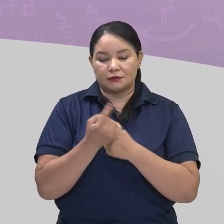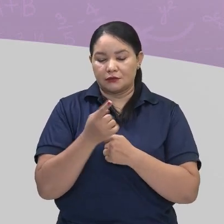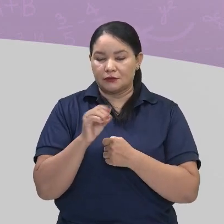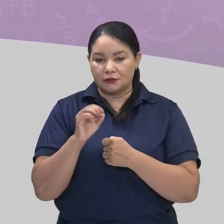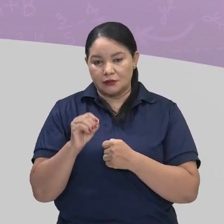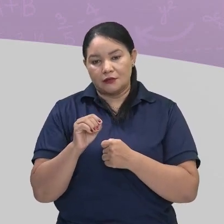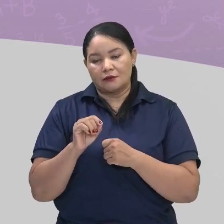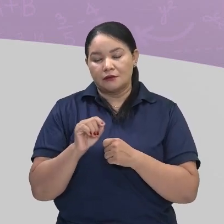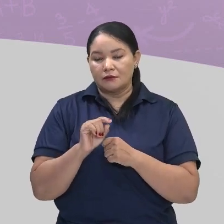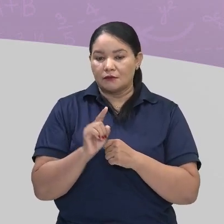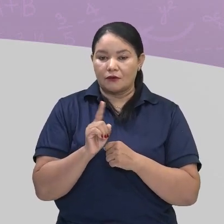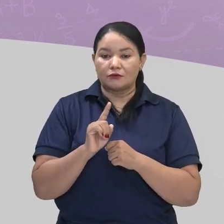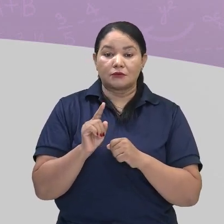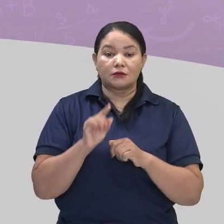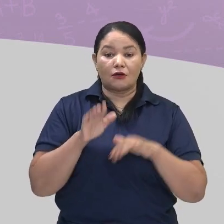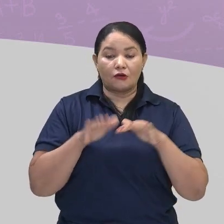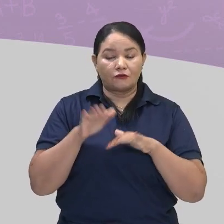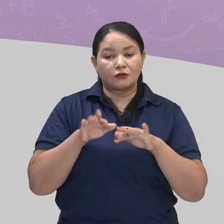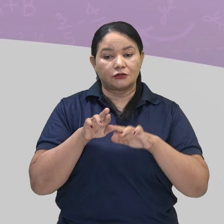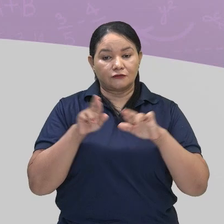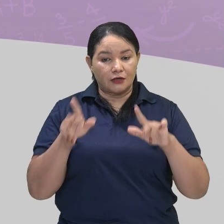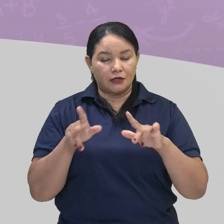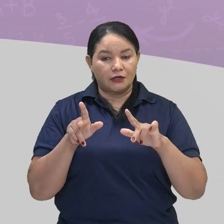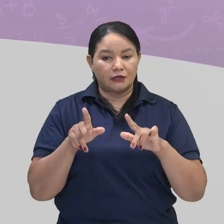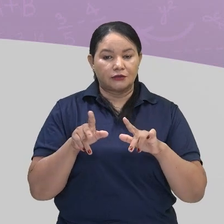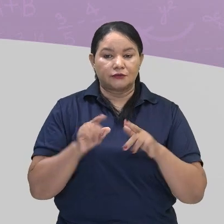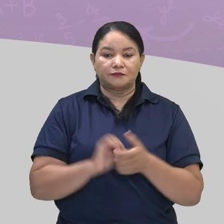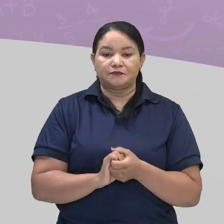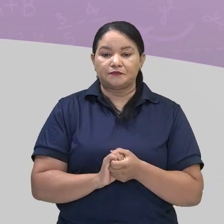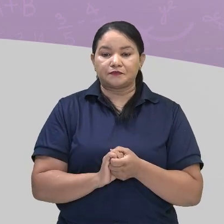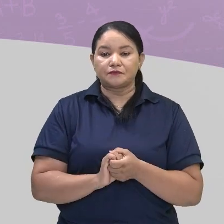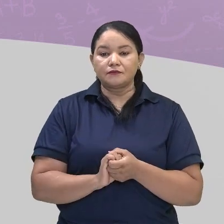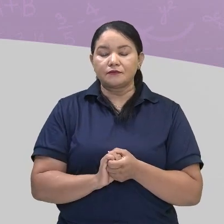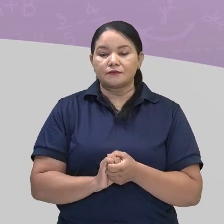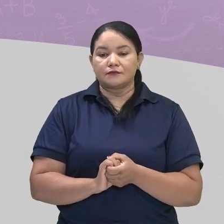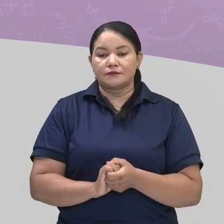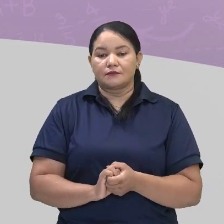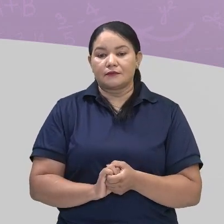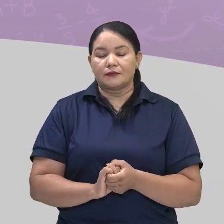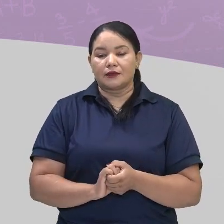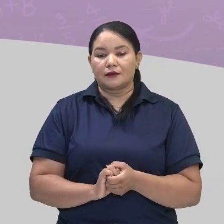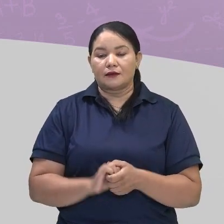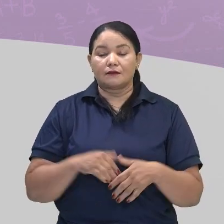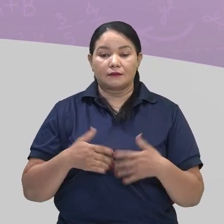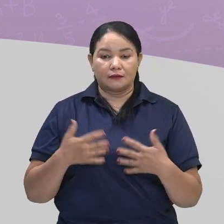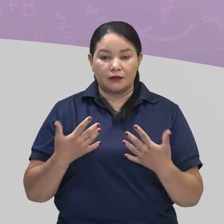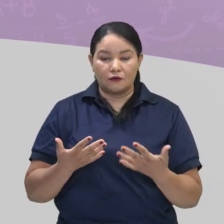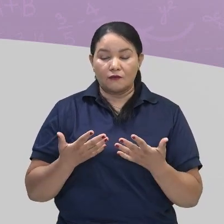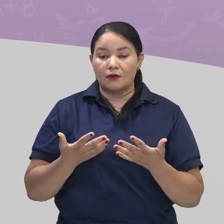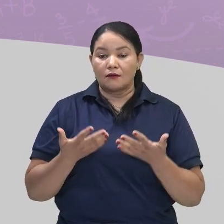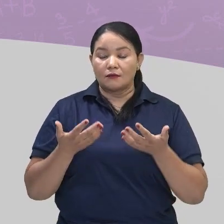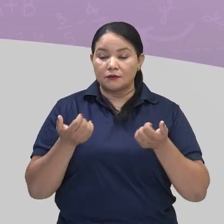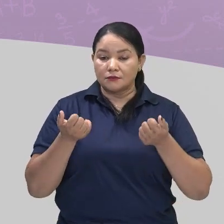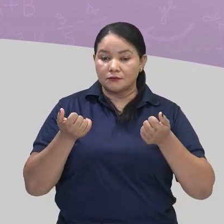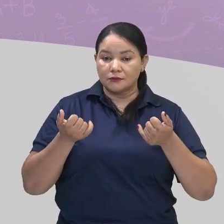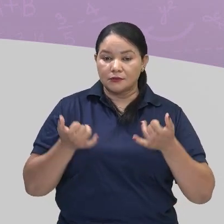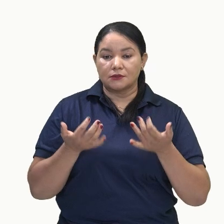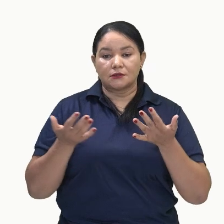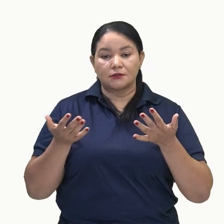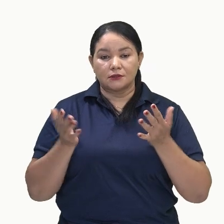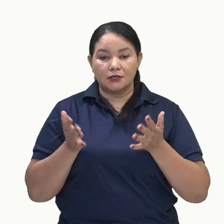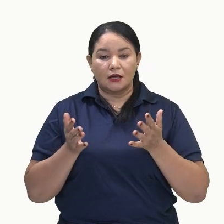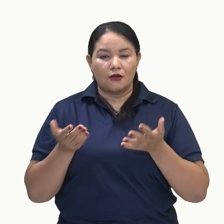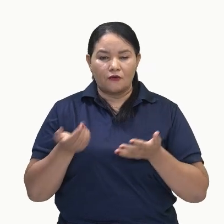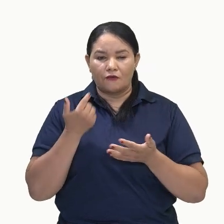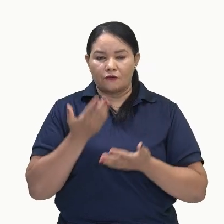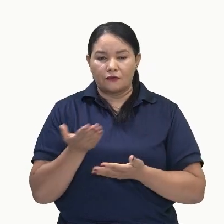vai depender de qual é a situação, o problema que está envolvida, tá bom? Então, dito isto que eu falei, olha aqui a situação que a gente tem na